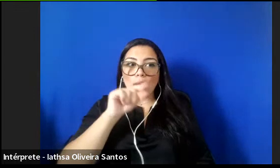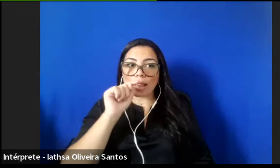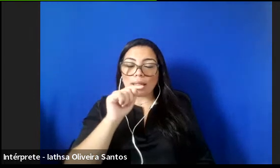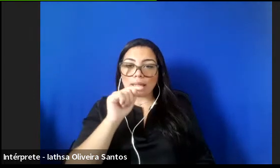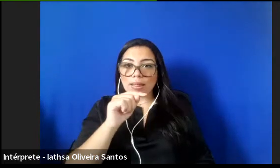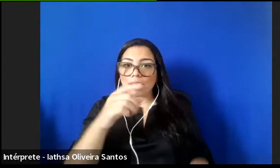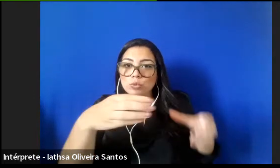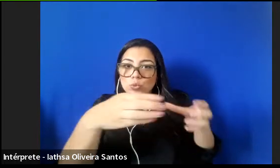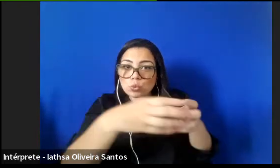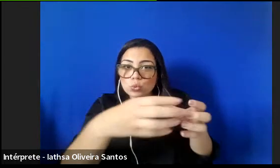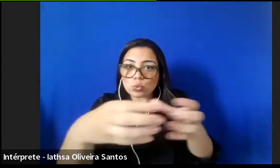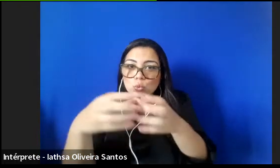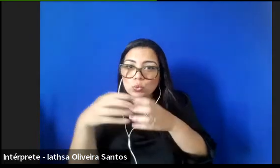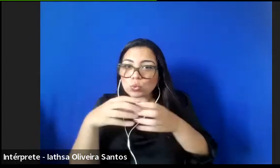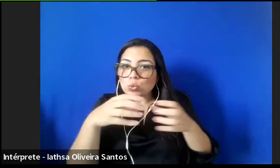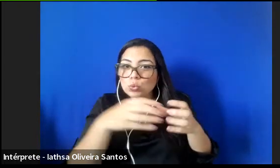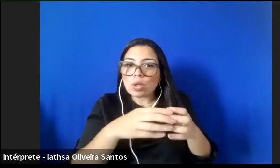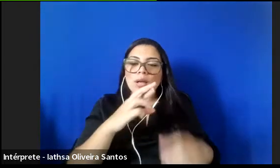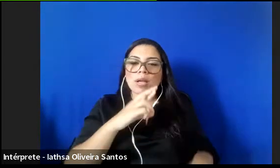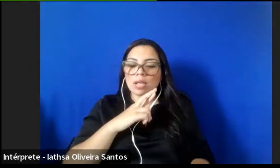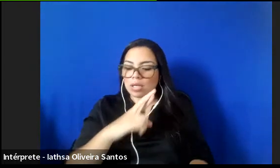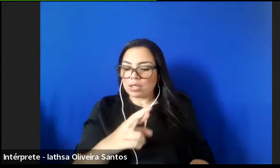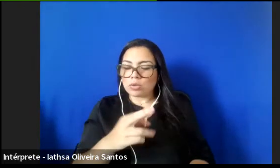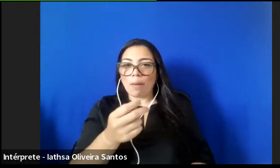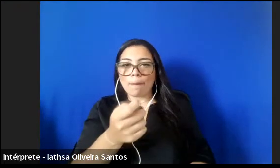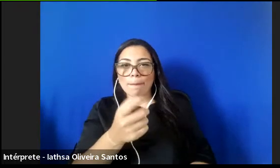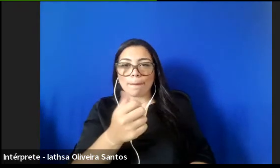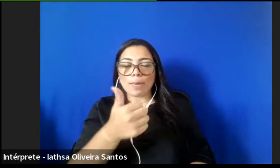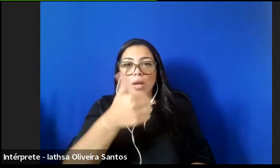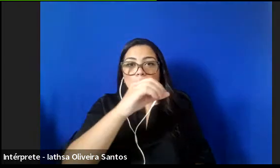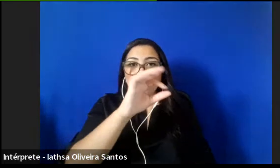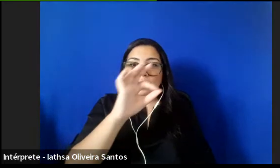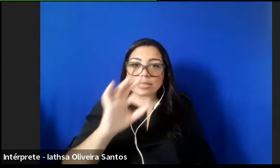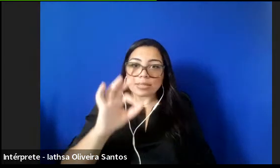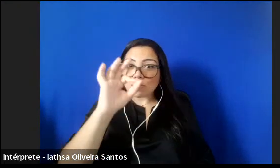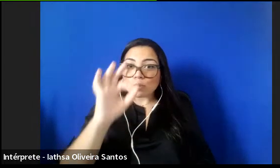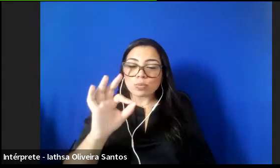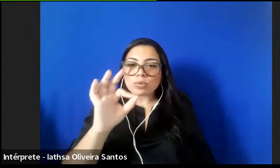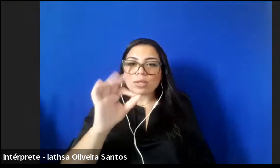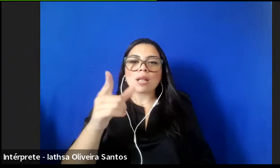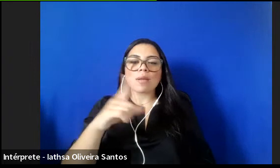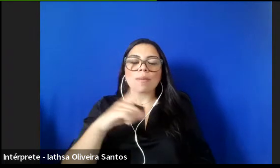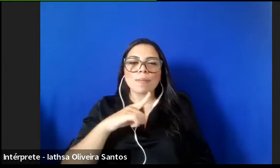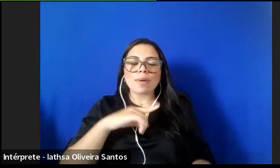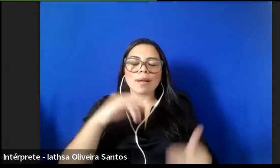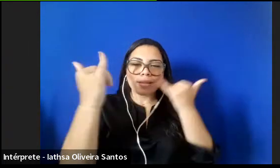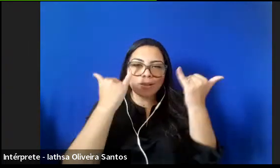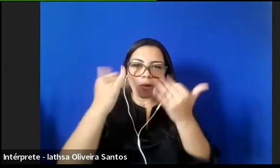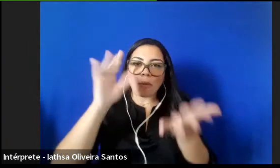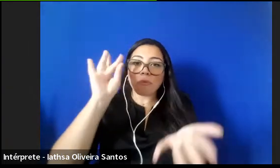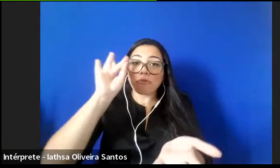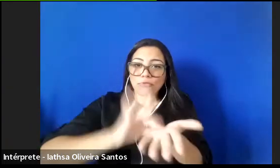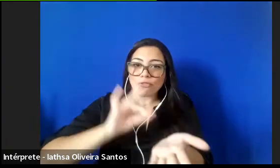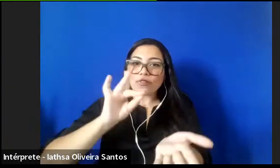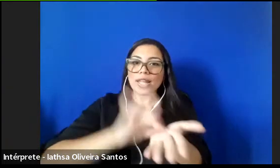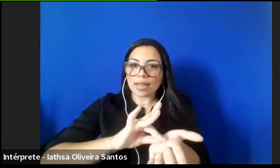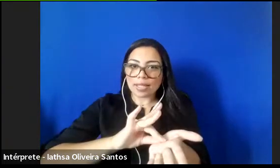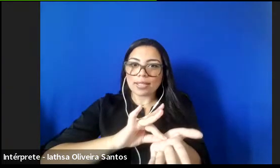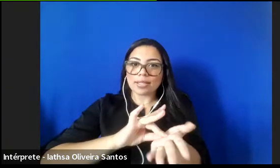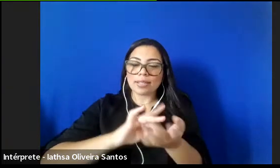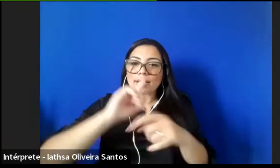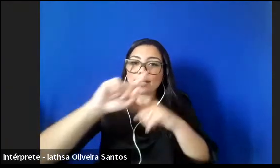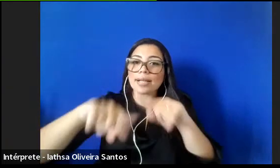núcleos resultados próximos a 100%, para a gente ter aí sim uma informação mais fidedigna e aí depois